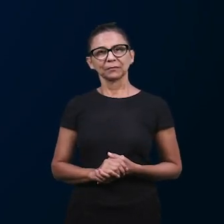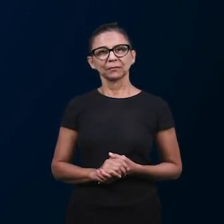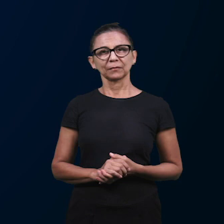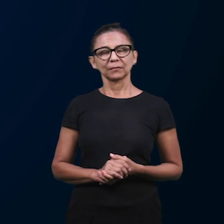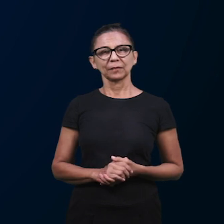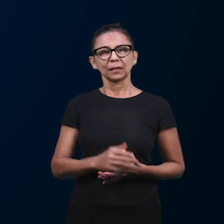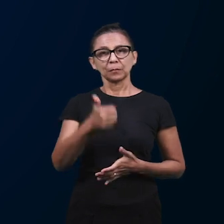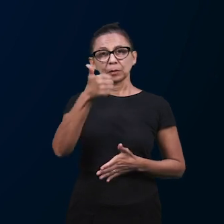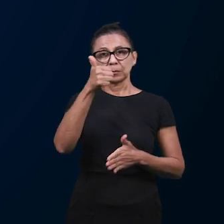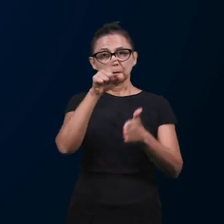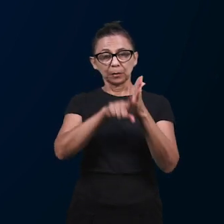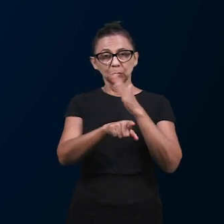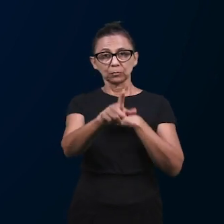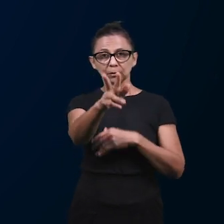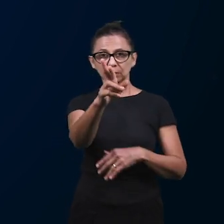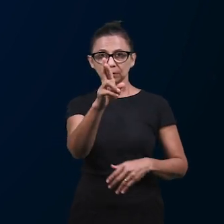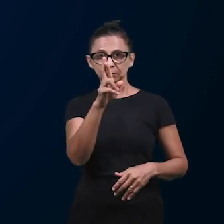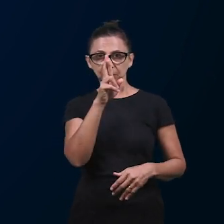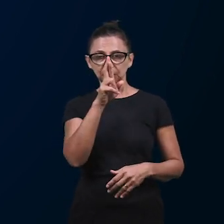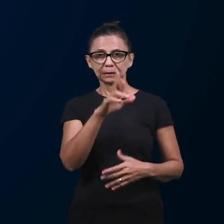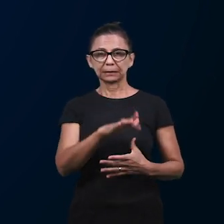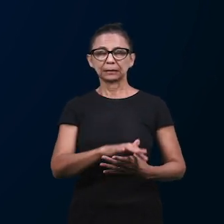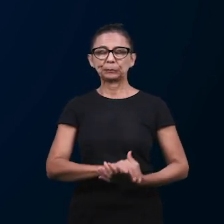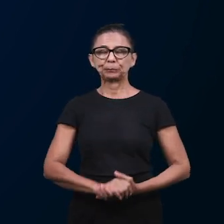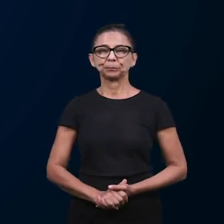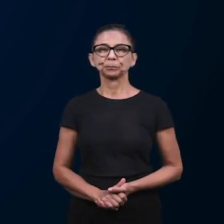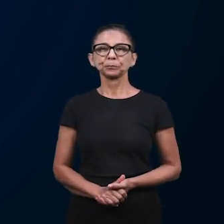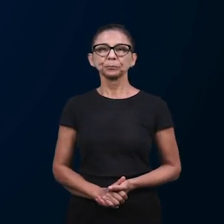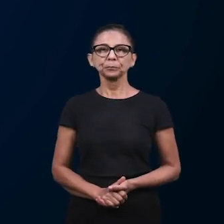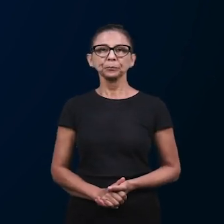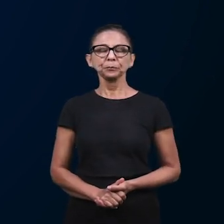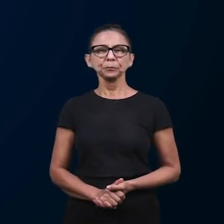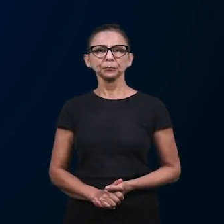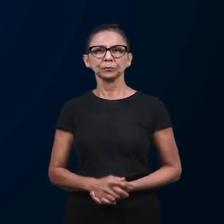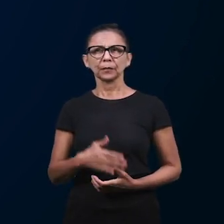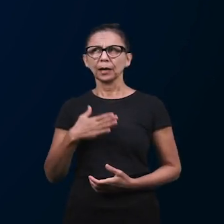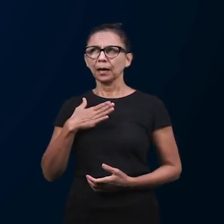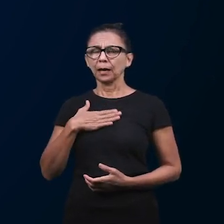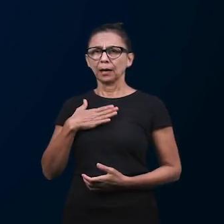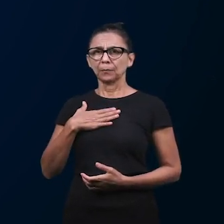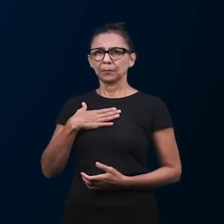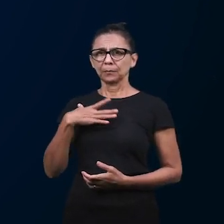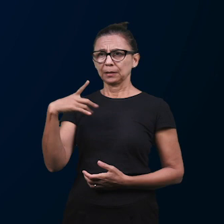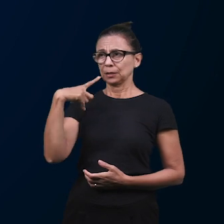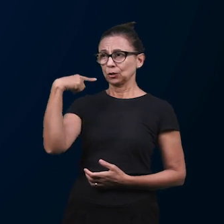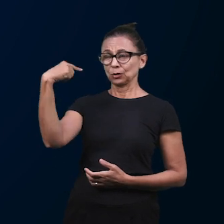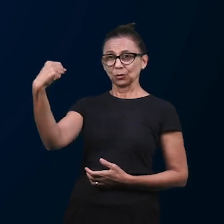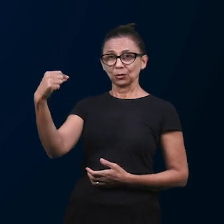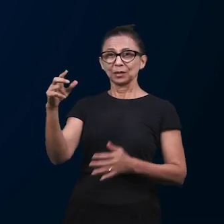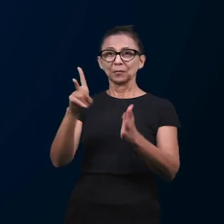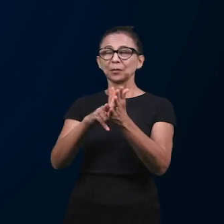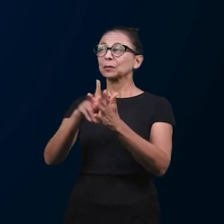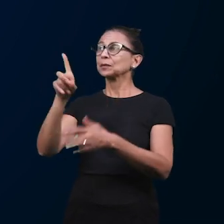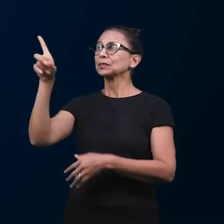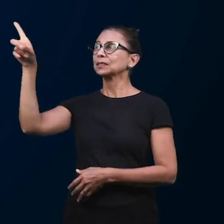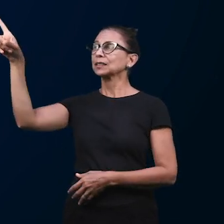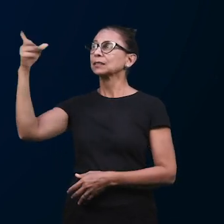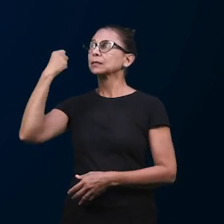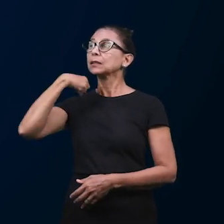Então, a resposta da primeira pergunta é que a minha eleição veio de Deus, o